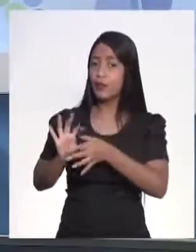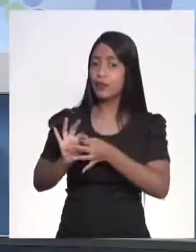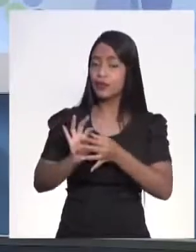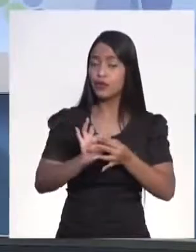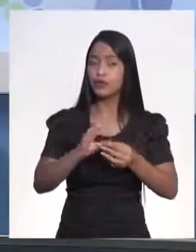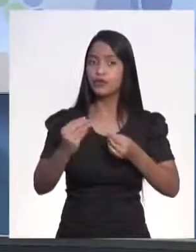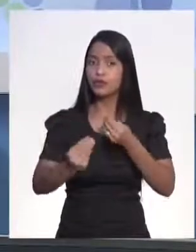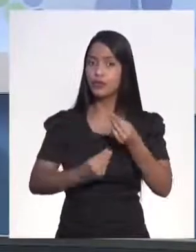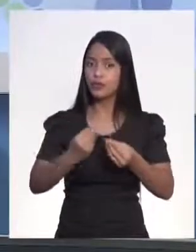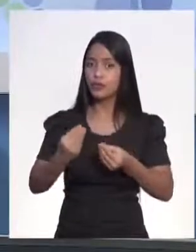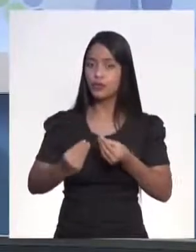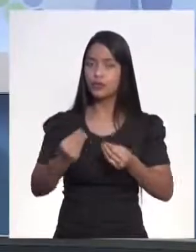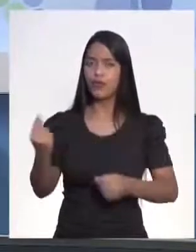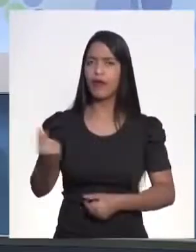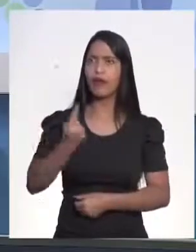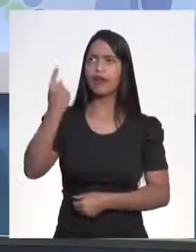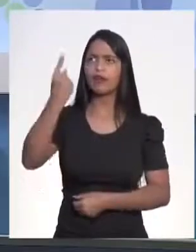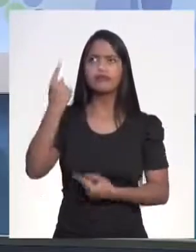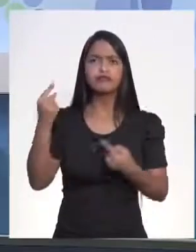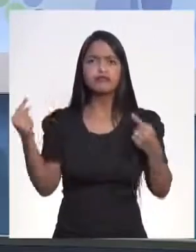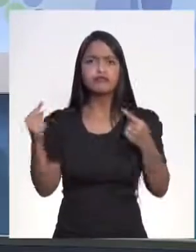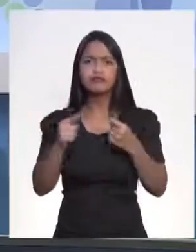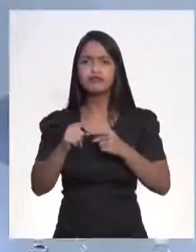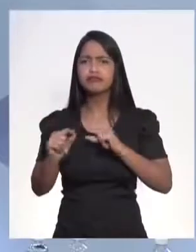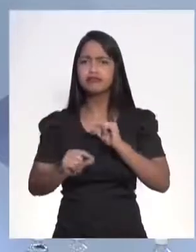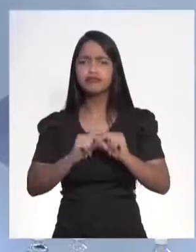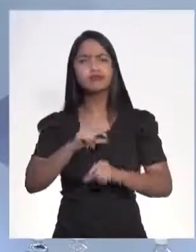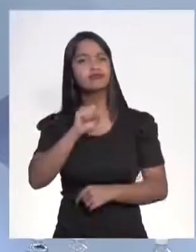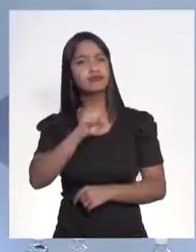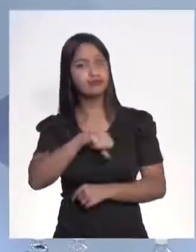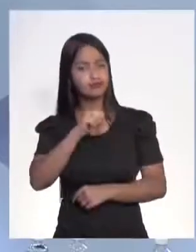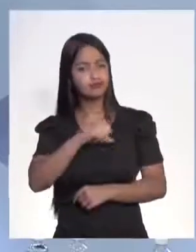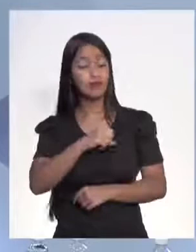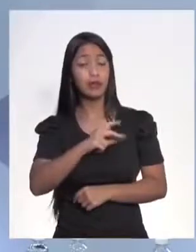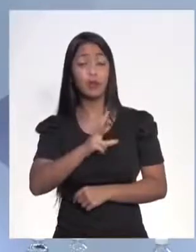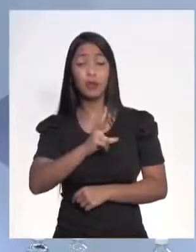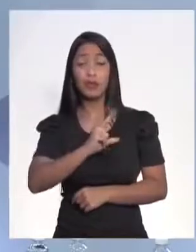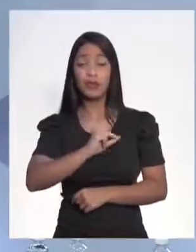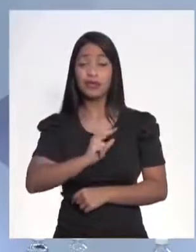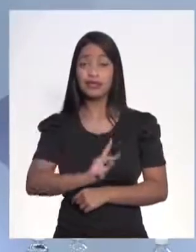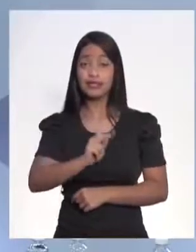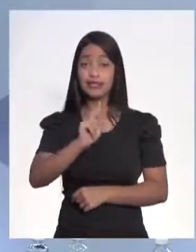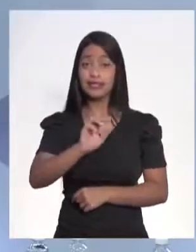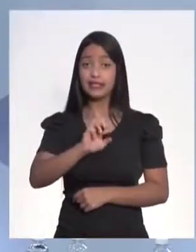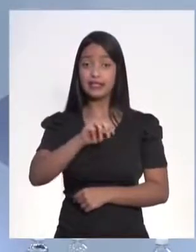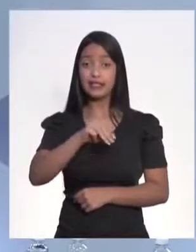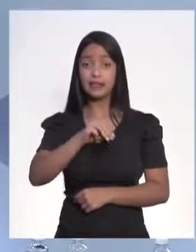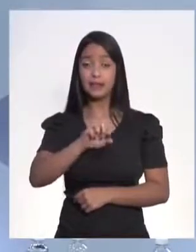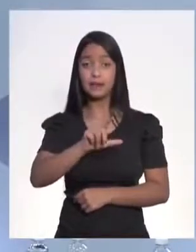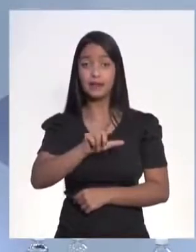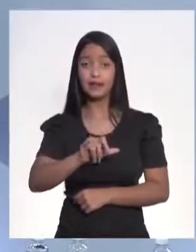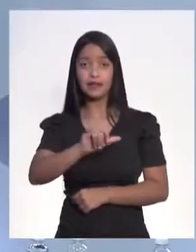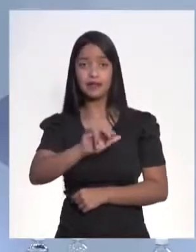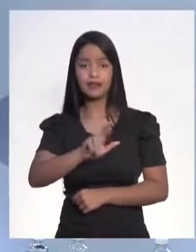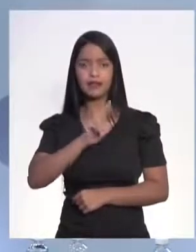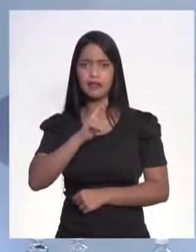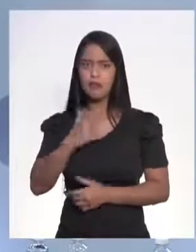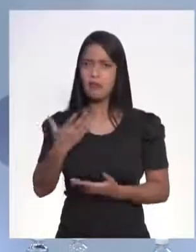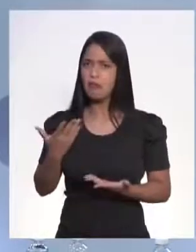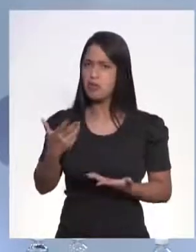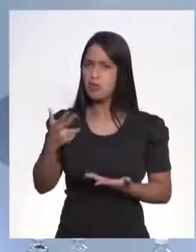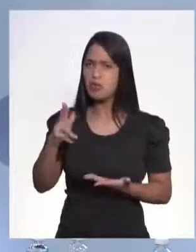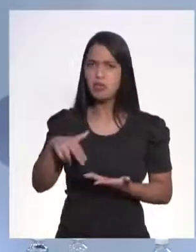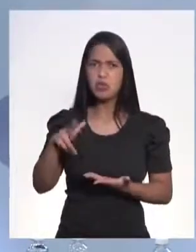aplicaria se grande em relação a nossa a Kemily disse aqui a Kemili eu nunca houve